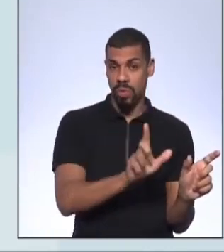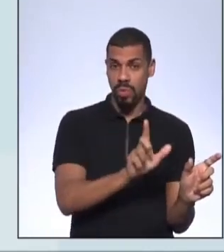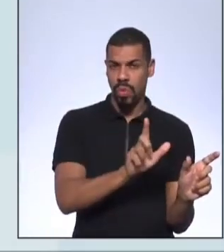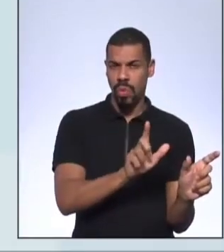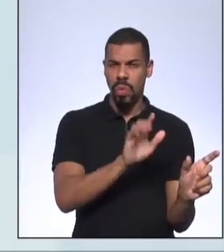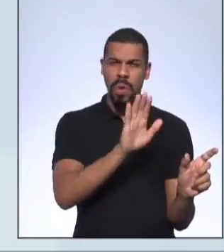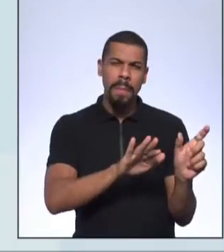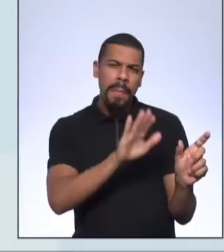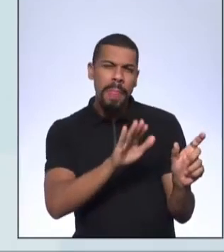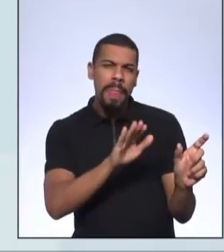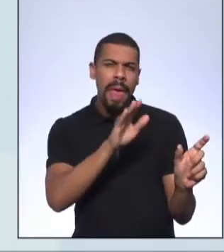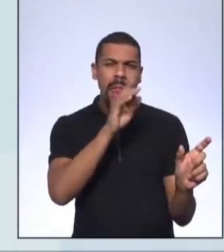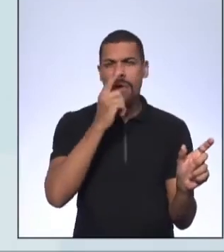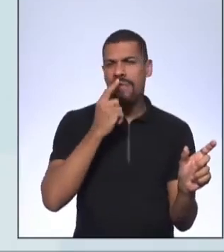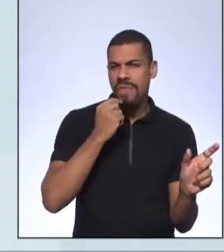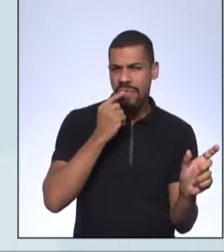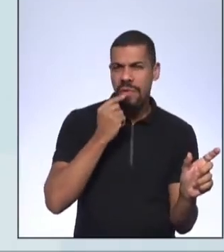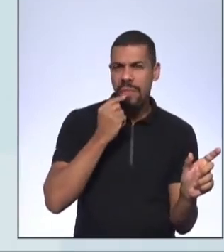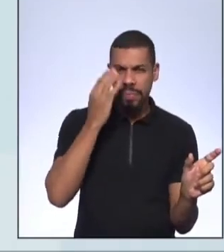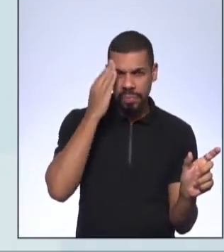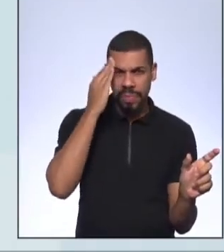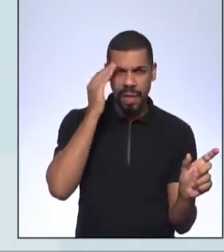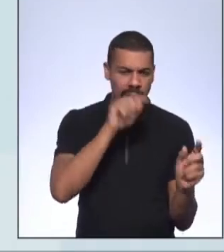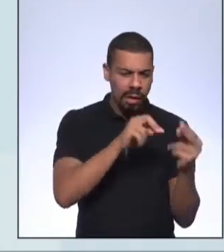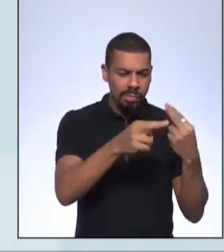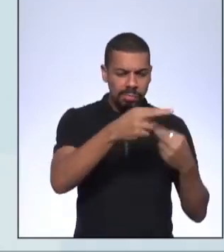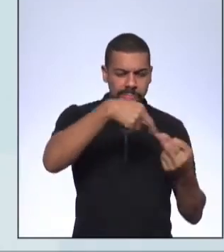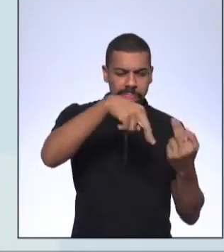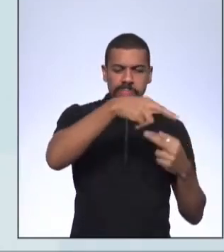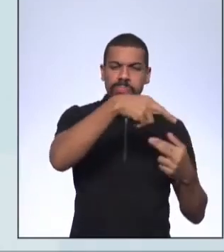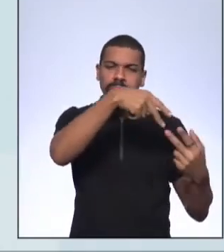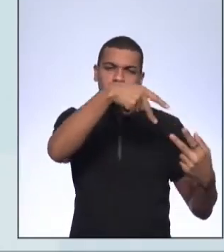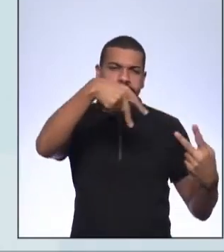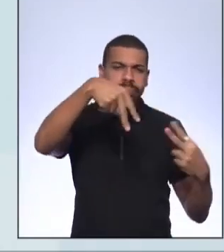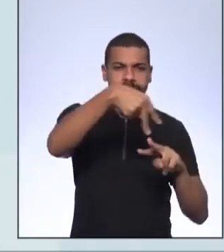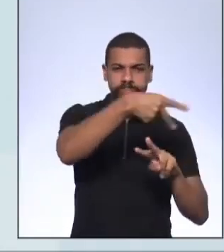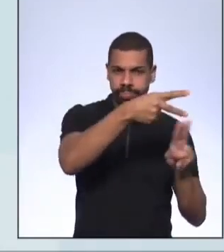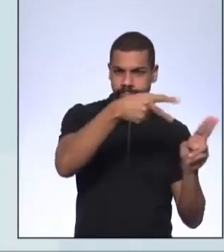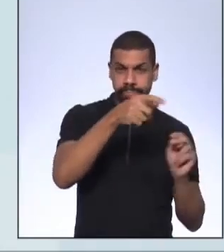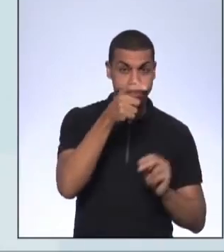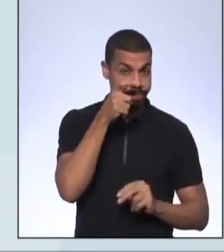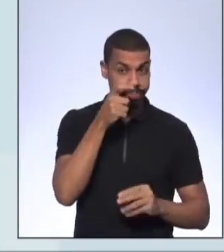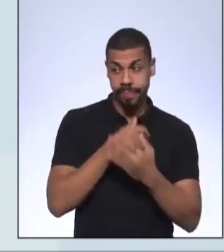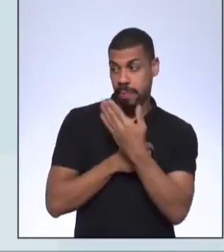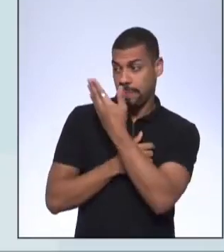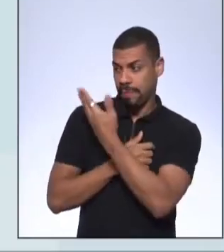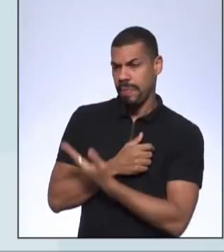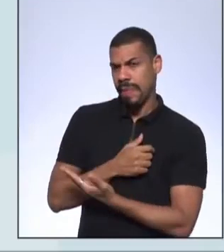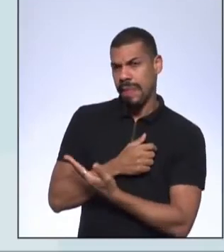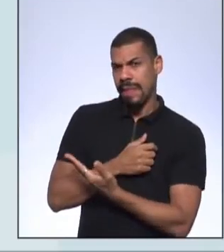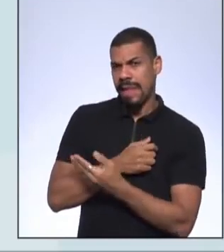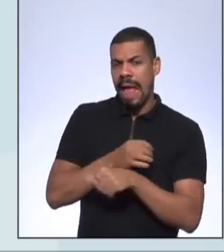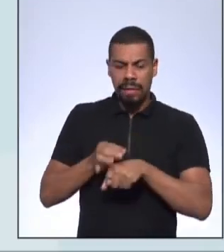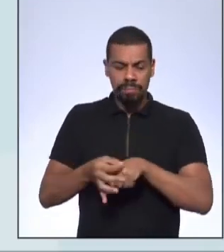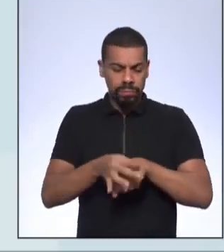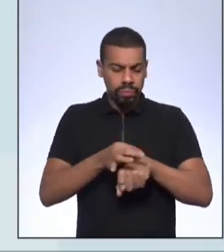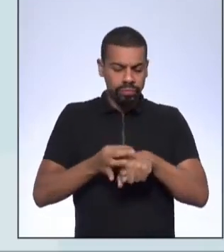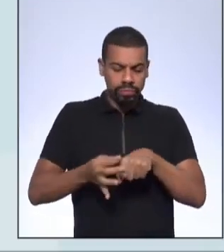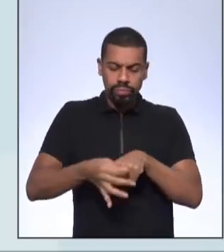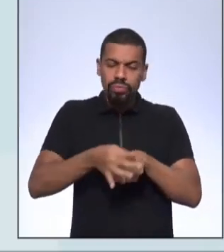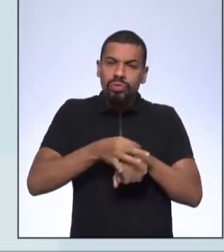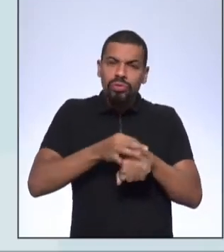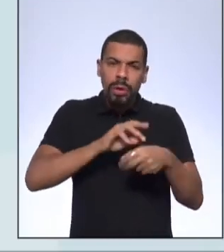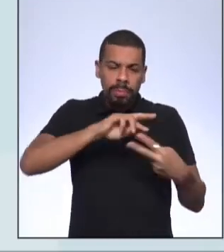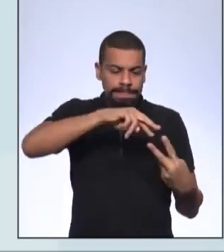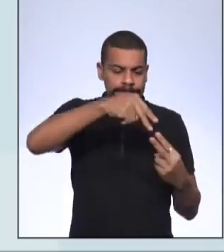cromossominho vermelho. Tá? E eu consigo já ver ele duplicado, porque ele está duplicado aí, né? A célula se duplicou lá no processo de